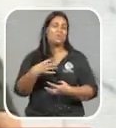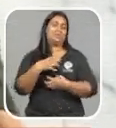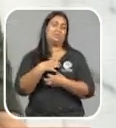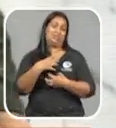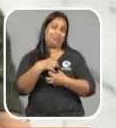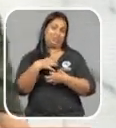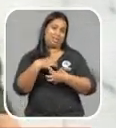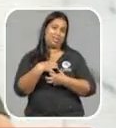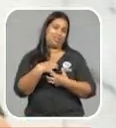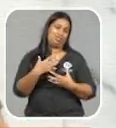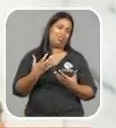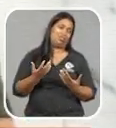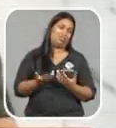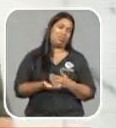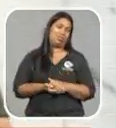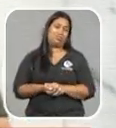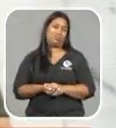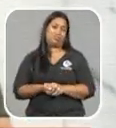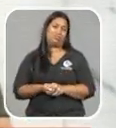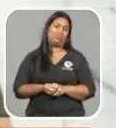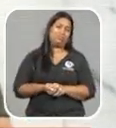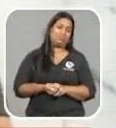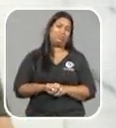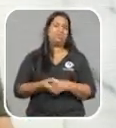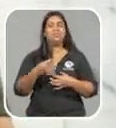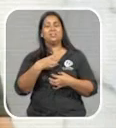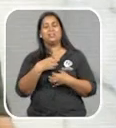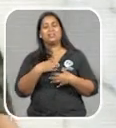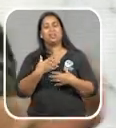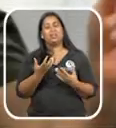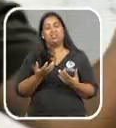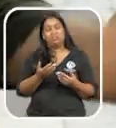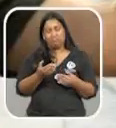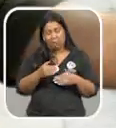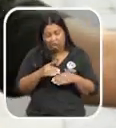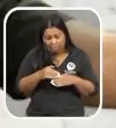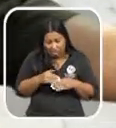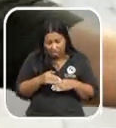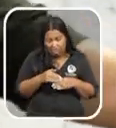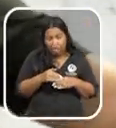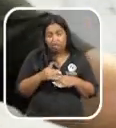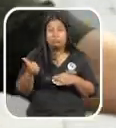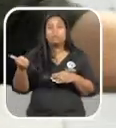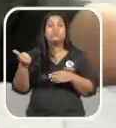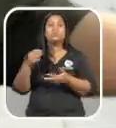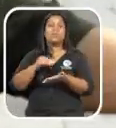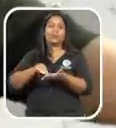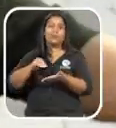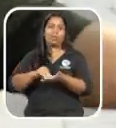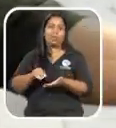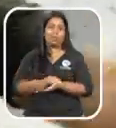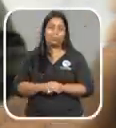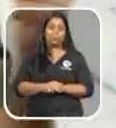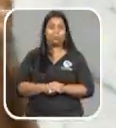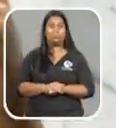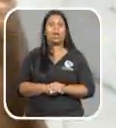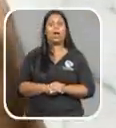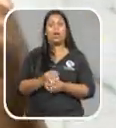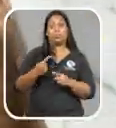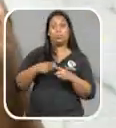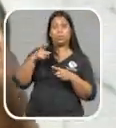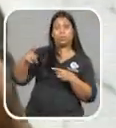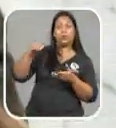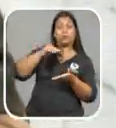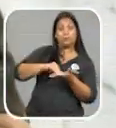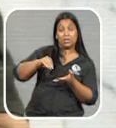se sente menor do que um secretário. Sabe assim? Sim. Não, porque o secretário lá, ele tem conhecimento para fazer. Você